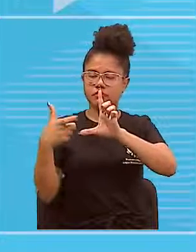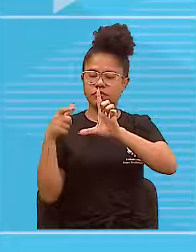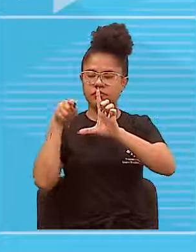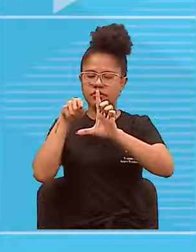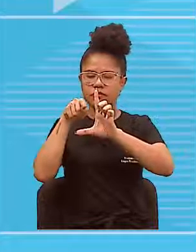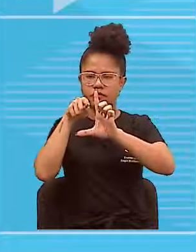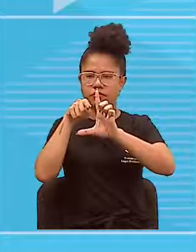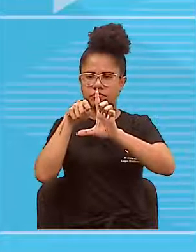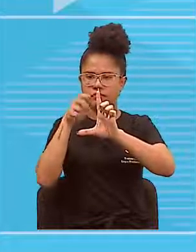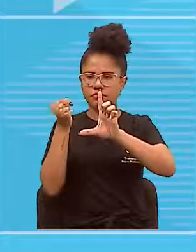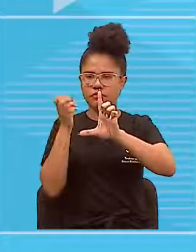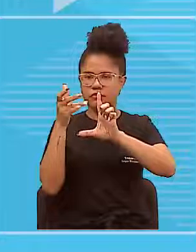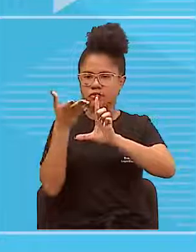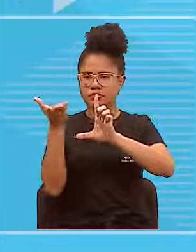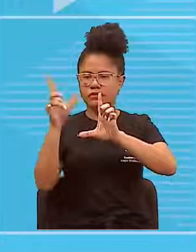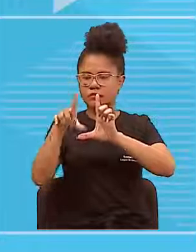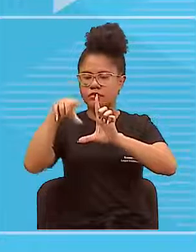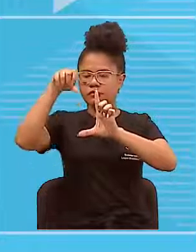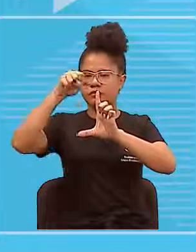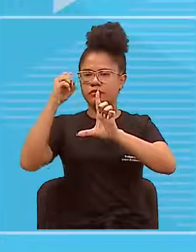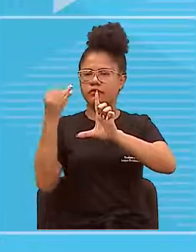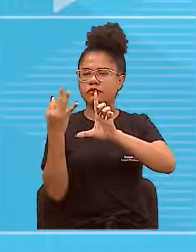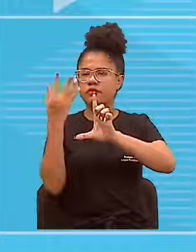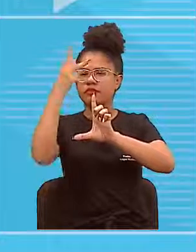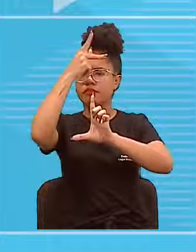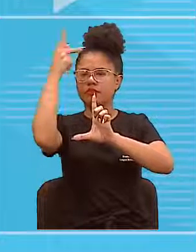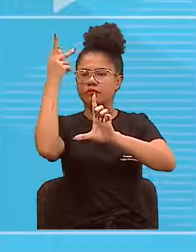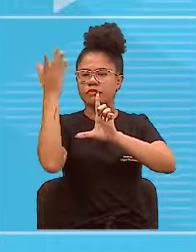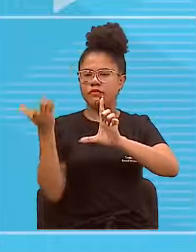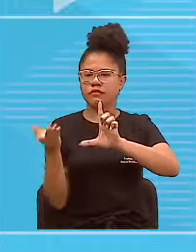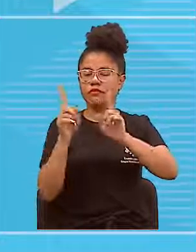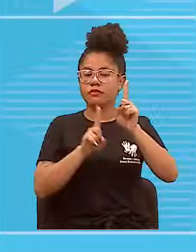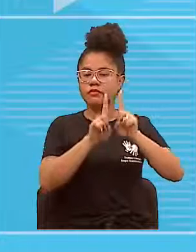quer que você selecione uma meta. Olha a estatística, meu povo.